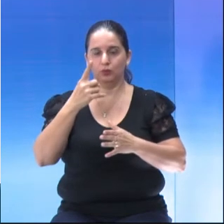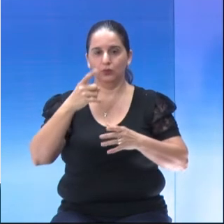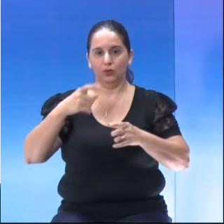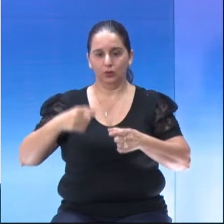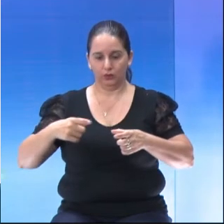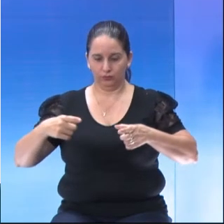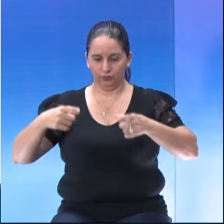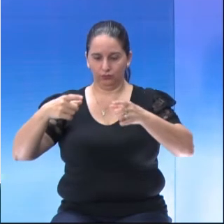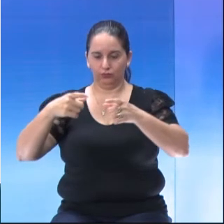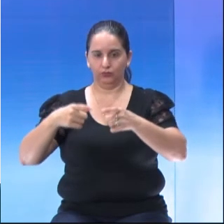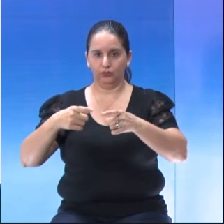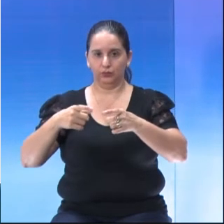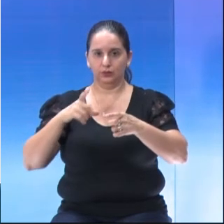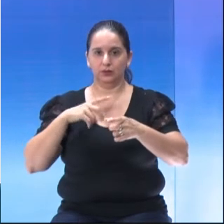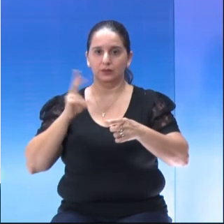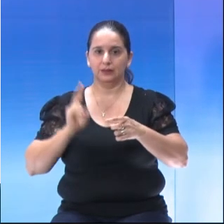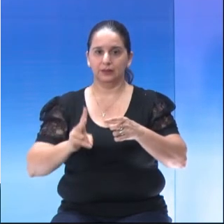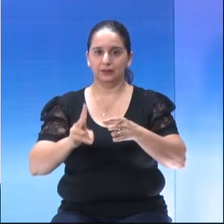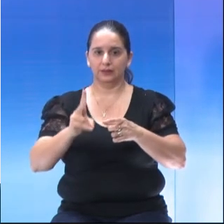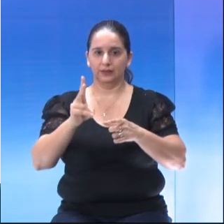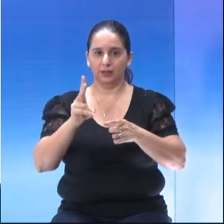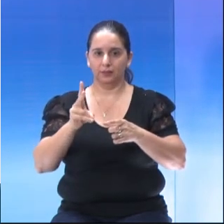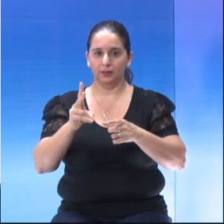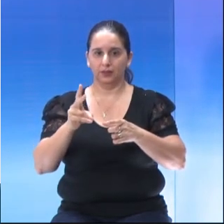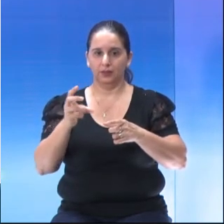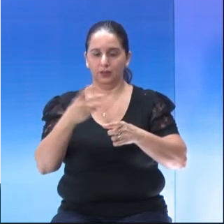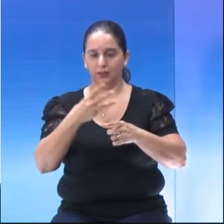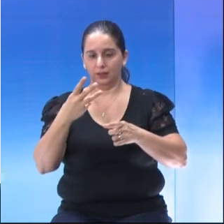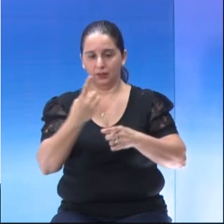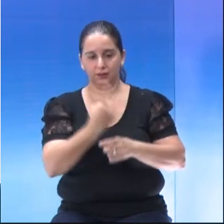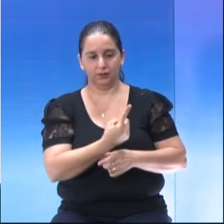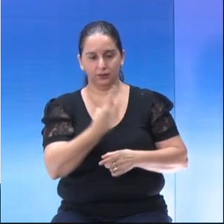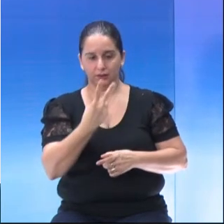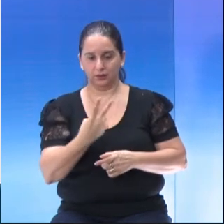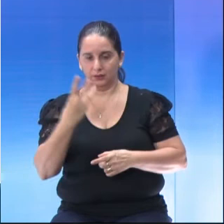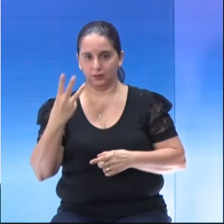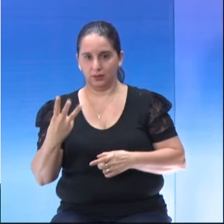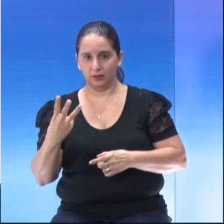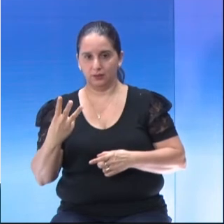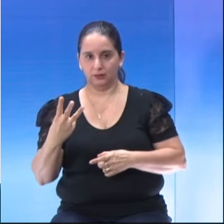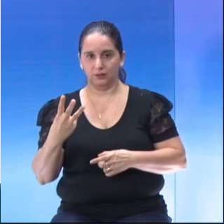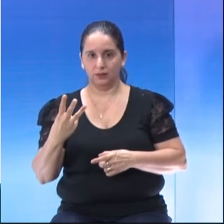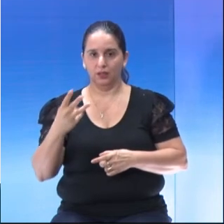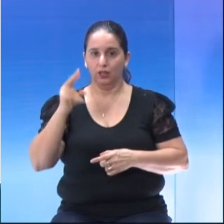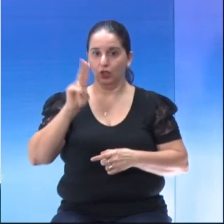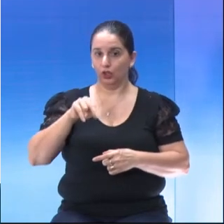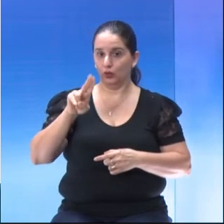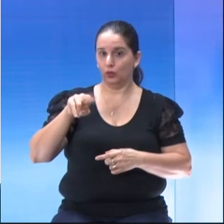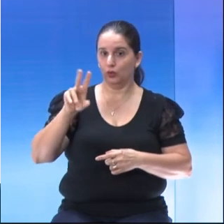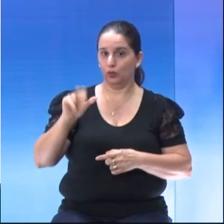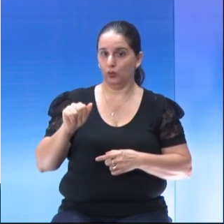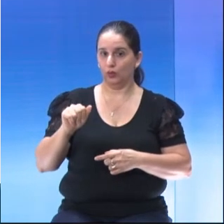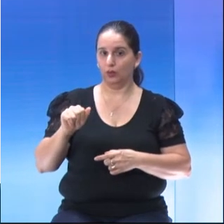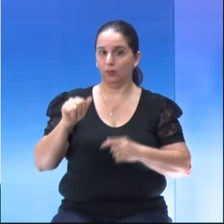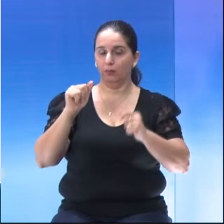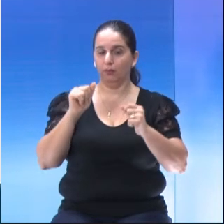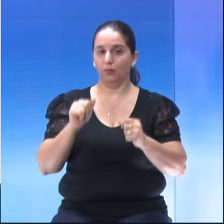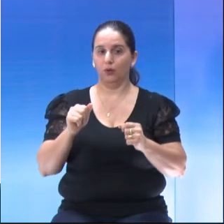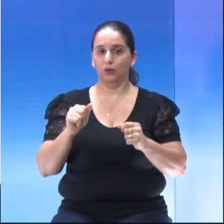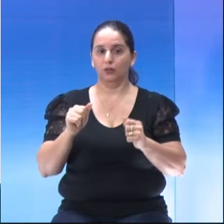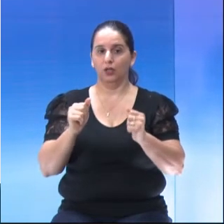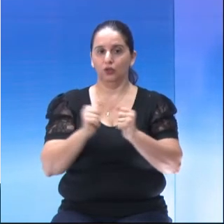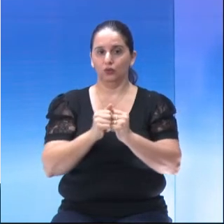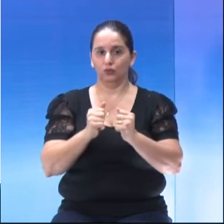hastes. Um disco deve estar sempre em uma das 3 hastes ou em movimento. Cada disco nunca poderá ser